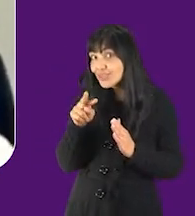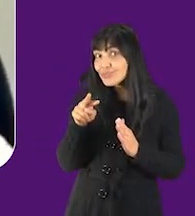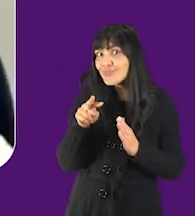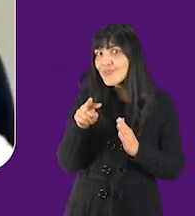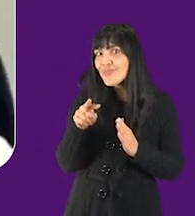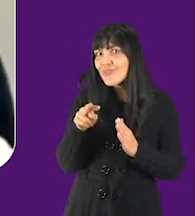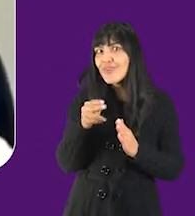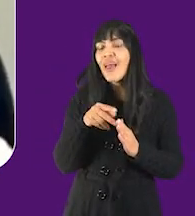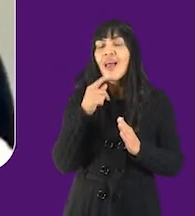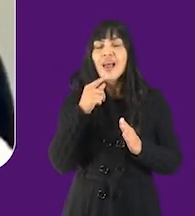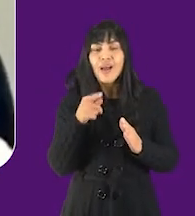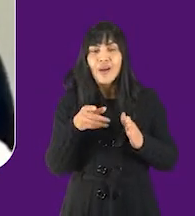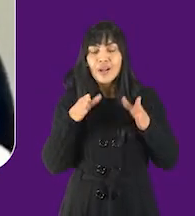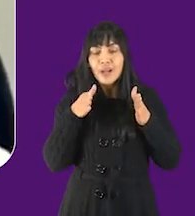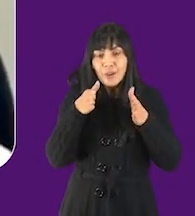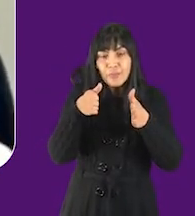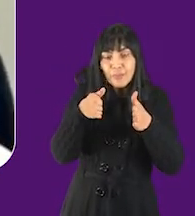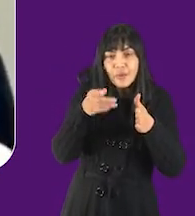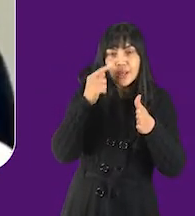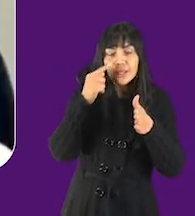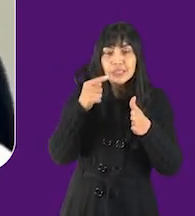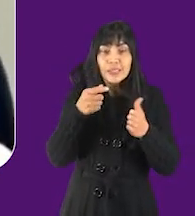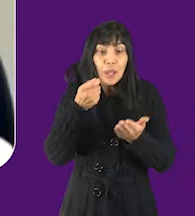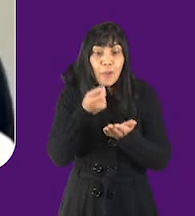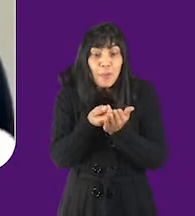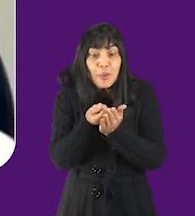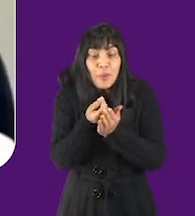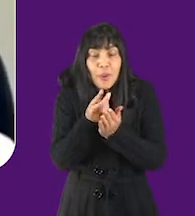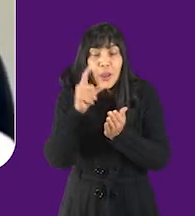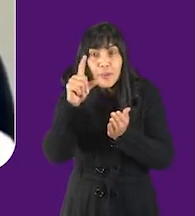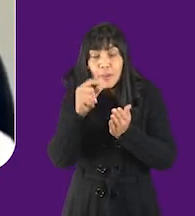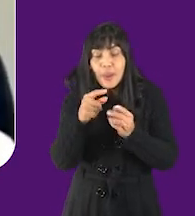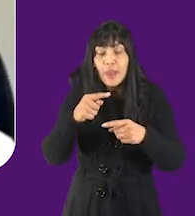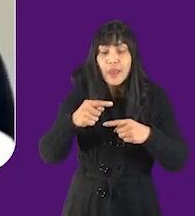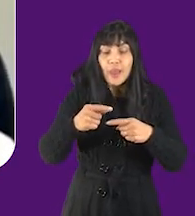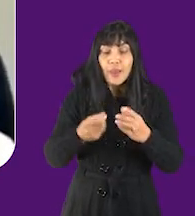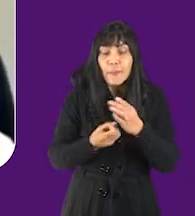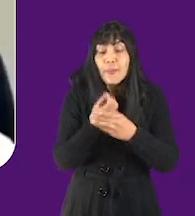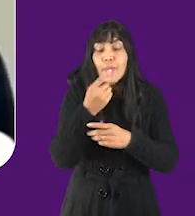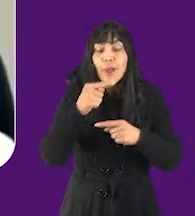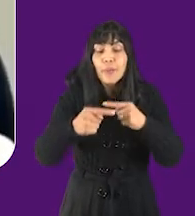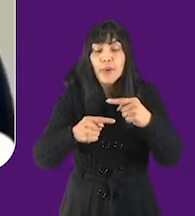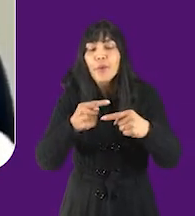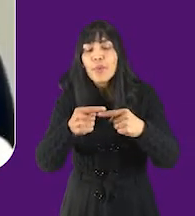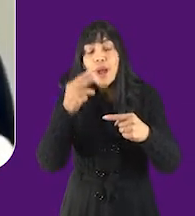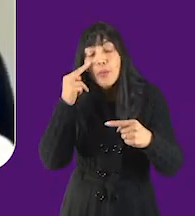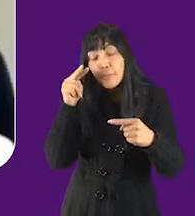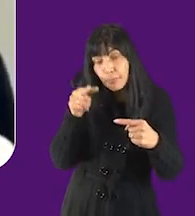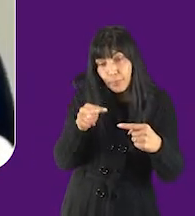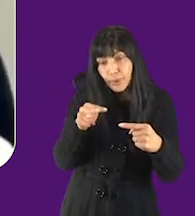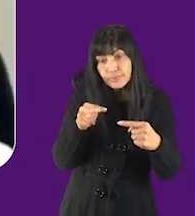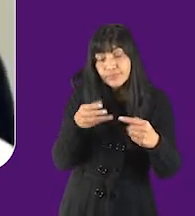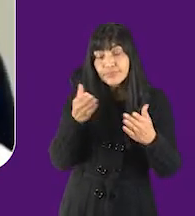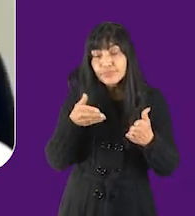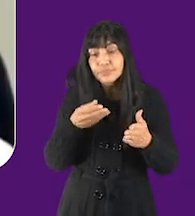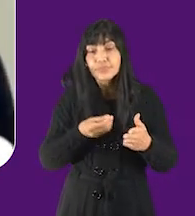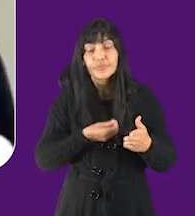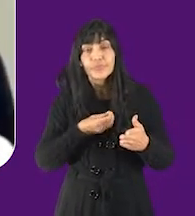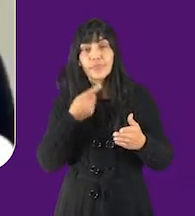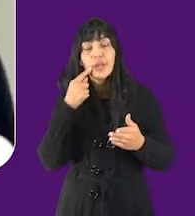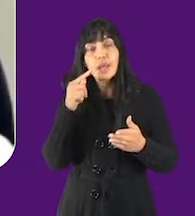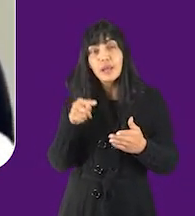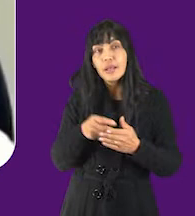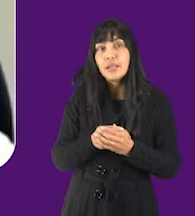acaba ganhando maior importância dentro de um cenário de aumento de preços de matérias-primas, como vivemos atualmente. Qualidade também é muito importante,